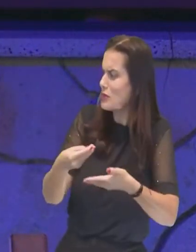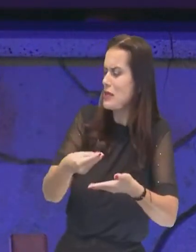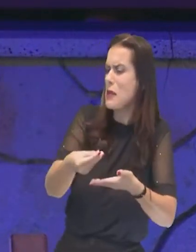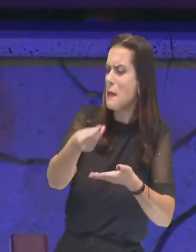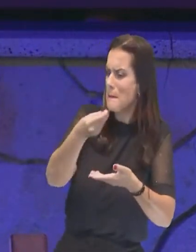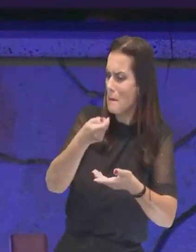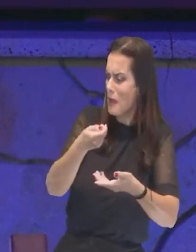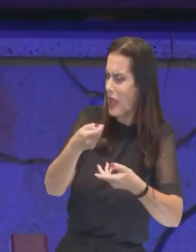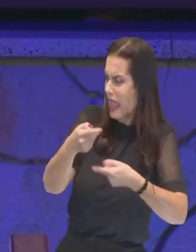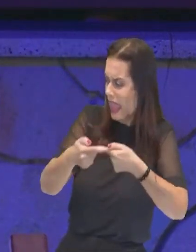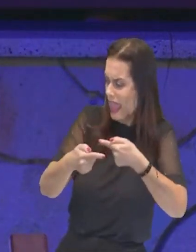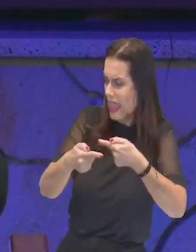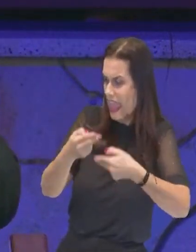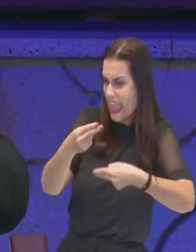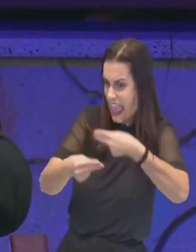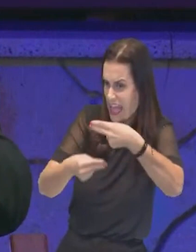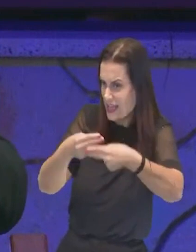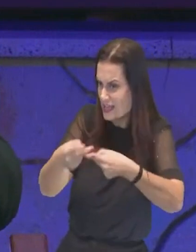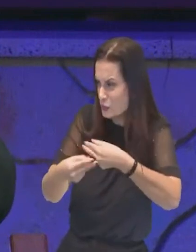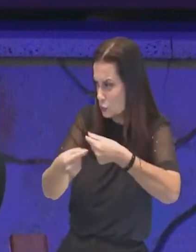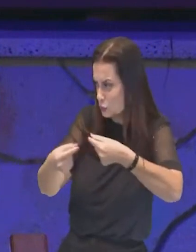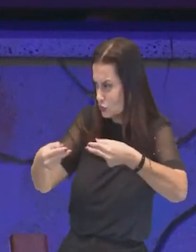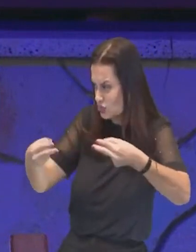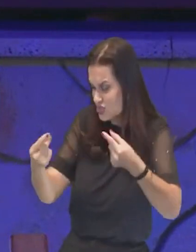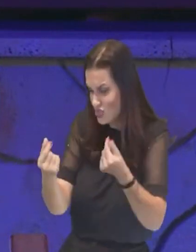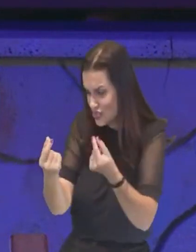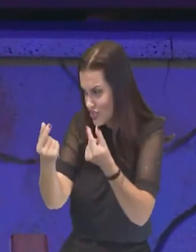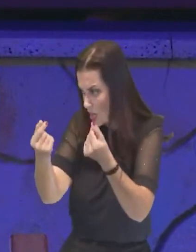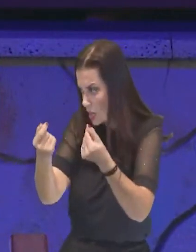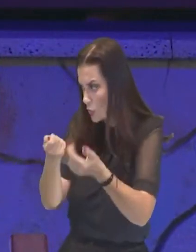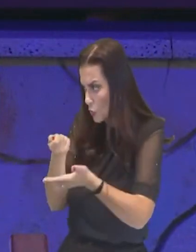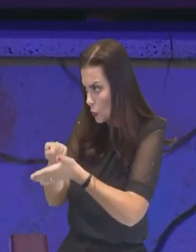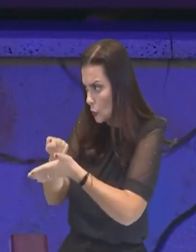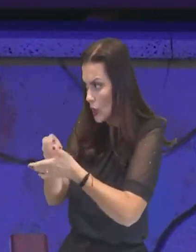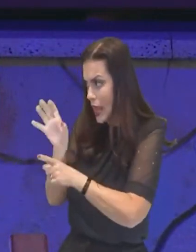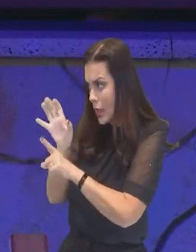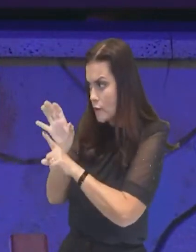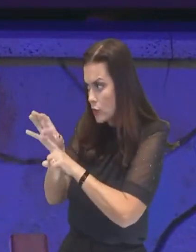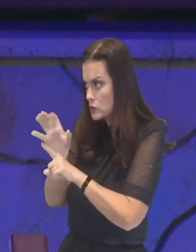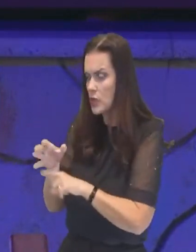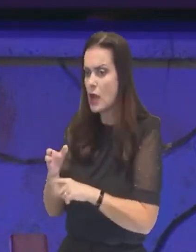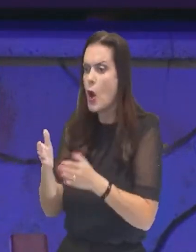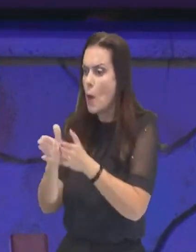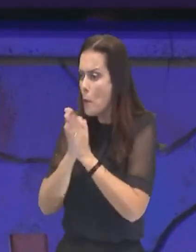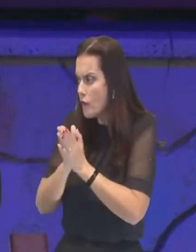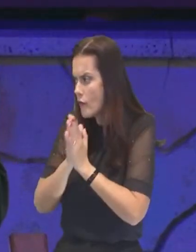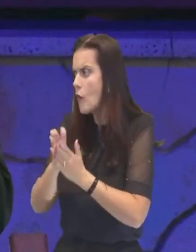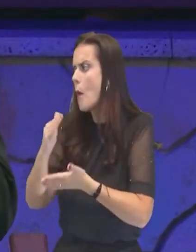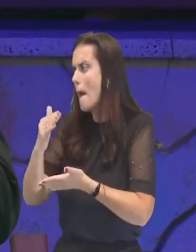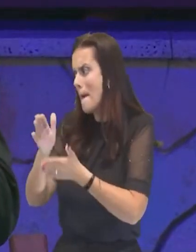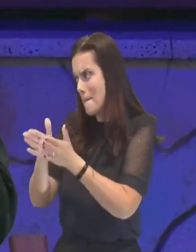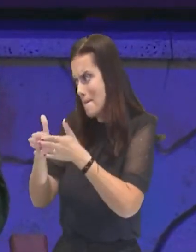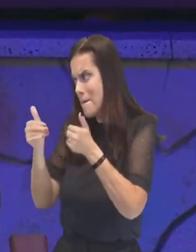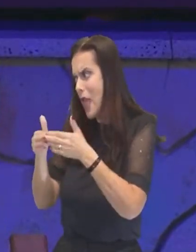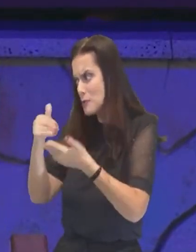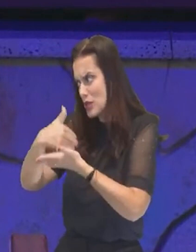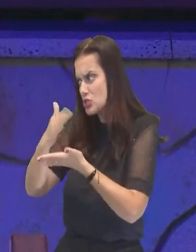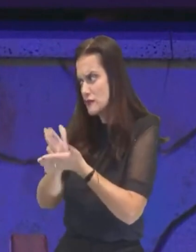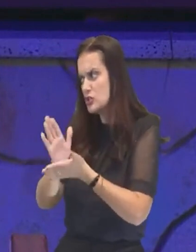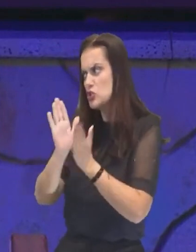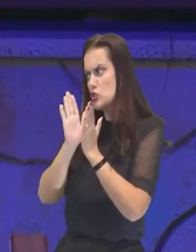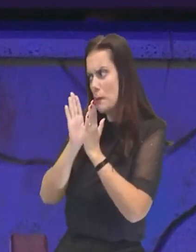a sua herança, querendo pressionar Jesus para que diante da multidão o favorecesse. Jesus disse assim: mas quem me